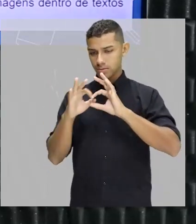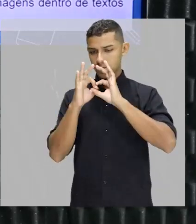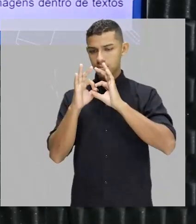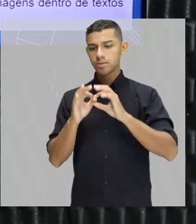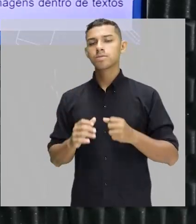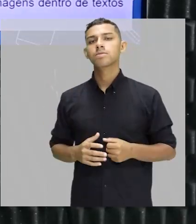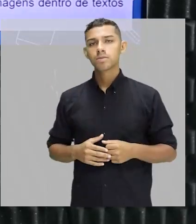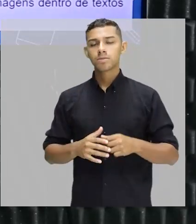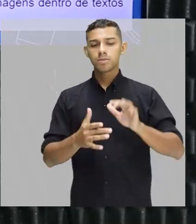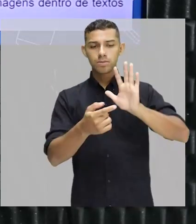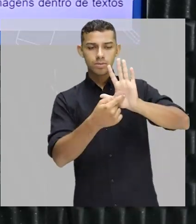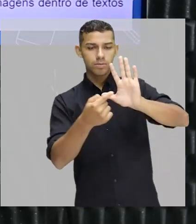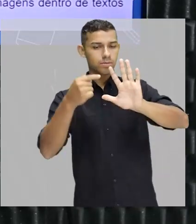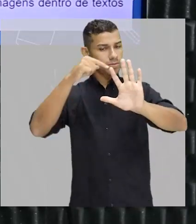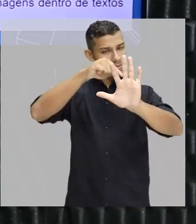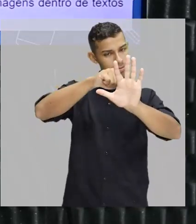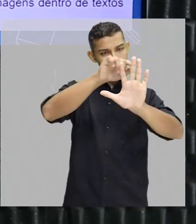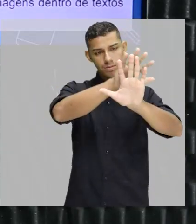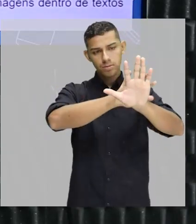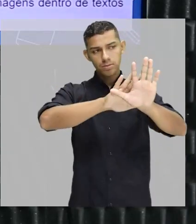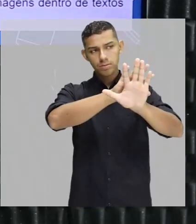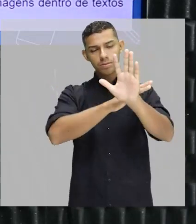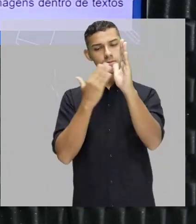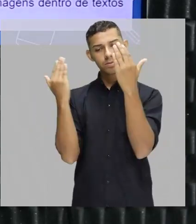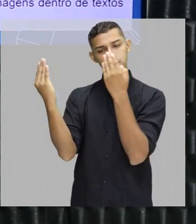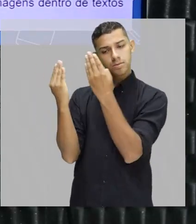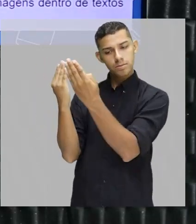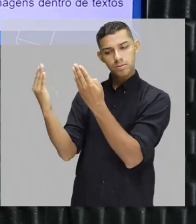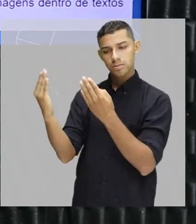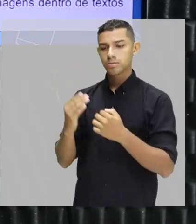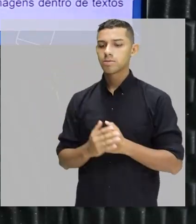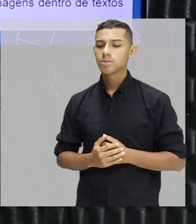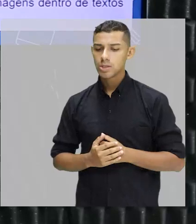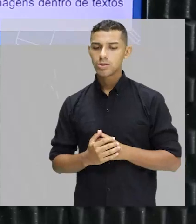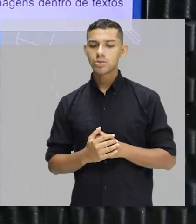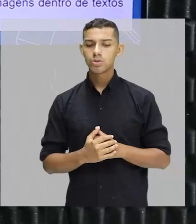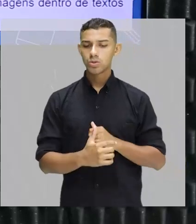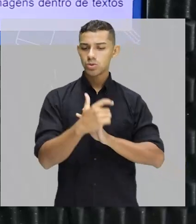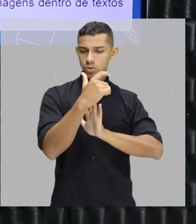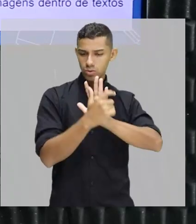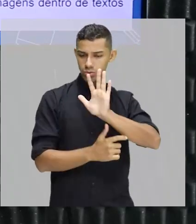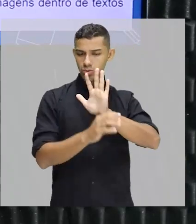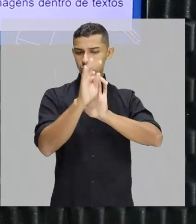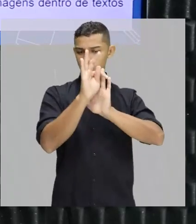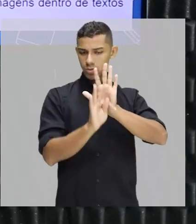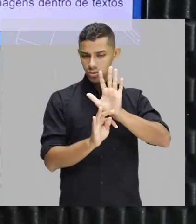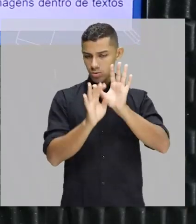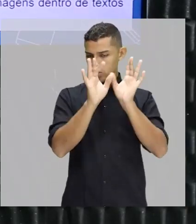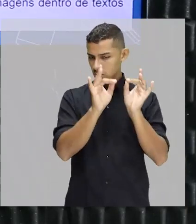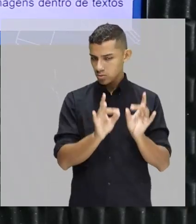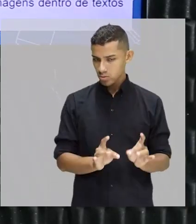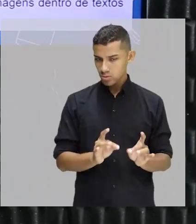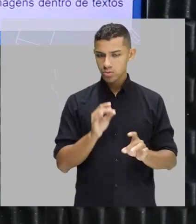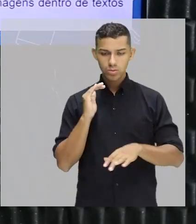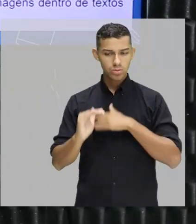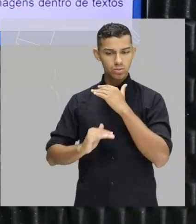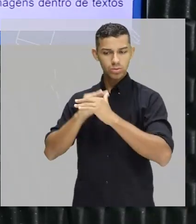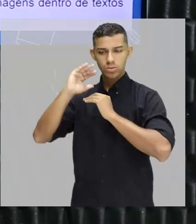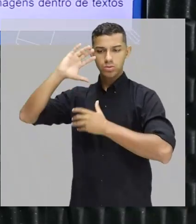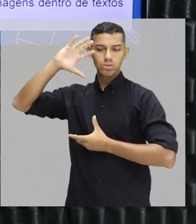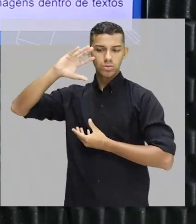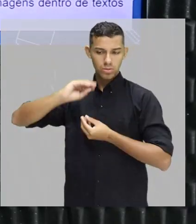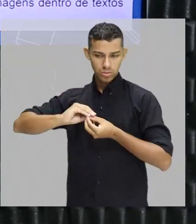comparação. O texto descritivo se estrutura da seguinte forma: apresentação do que será descrito, desenvolvimento que